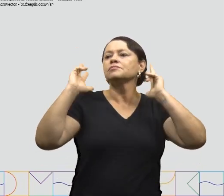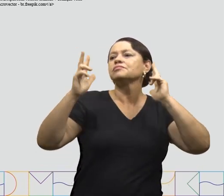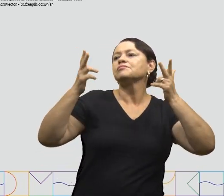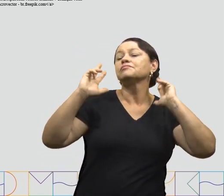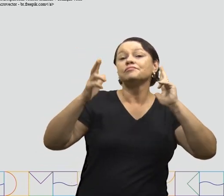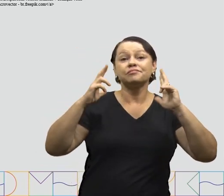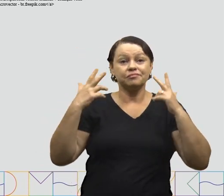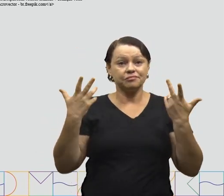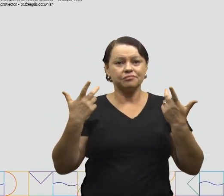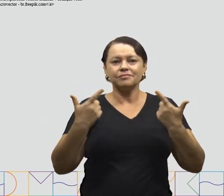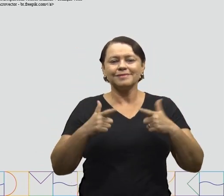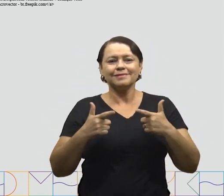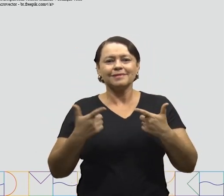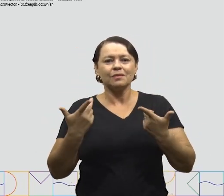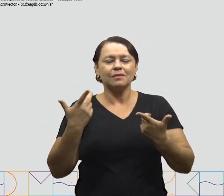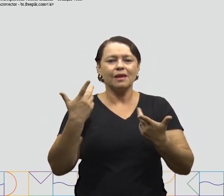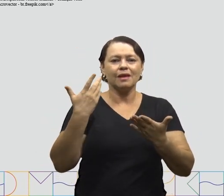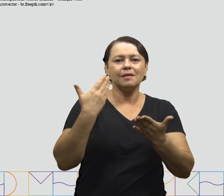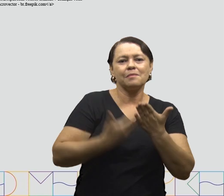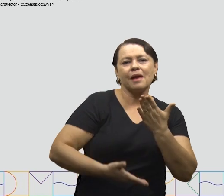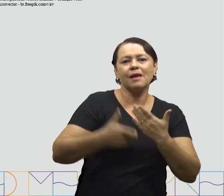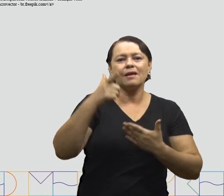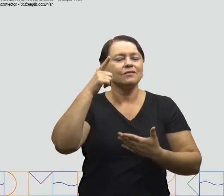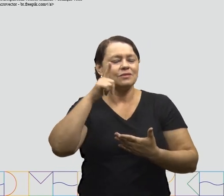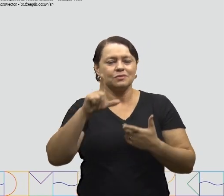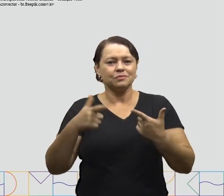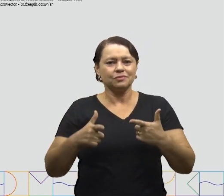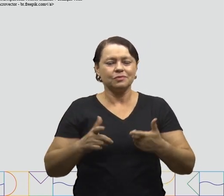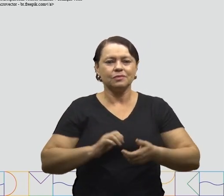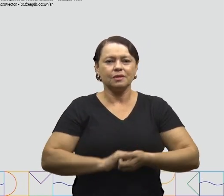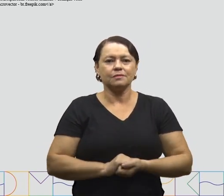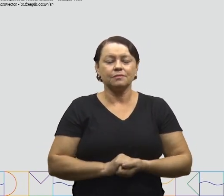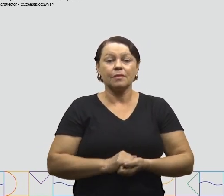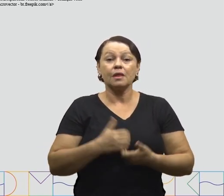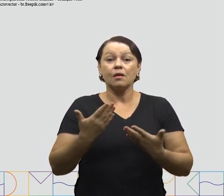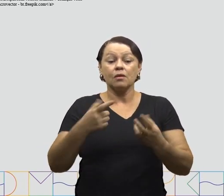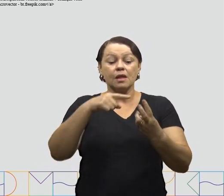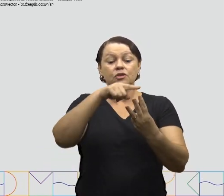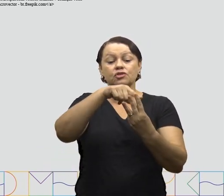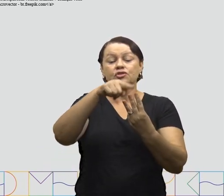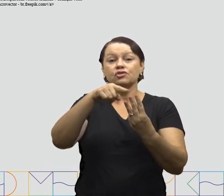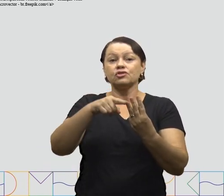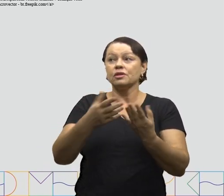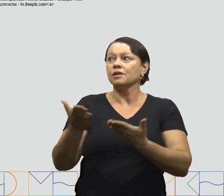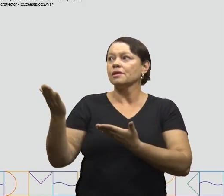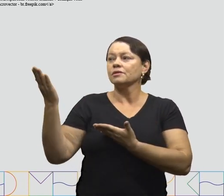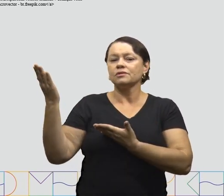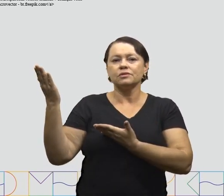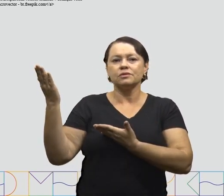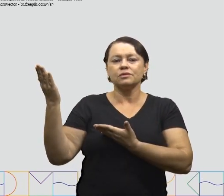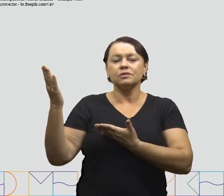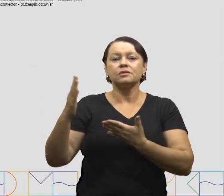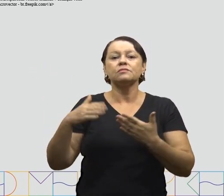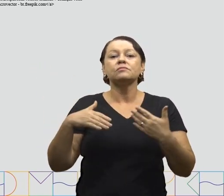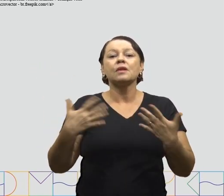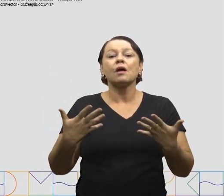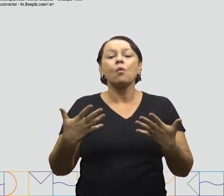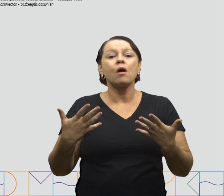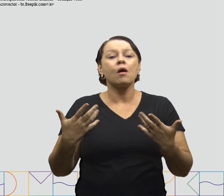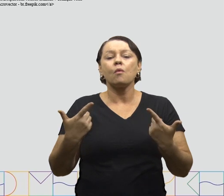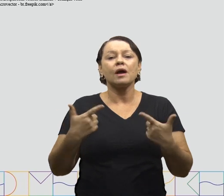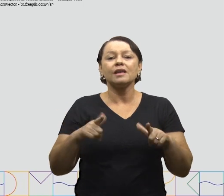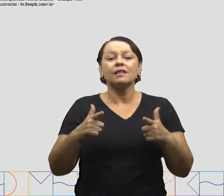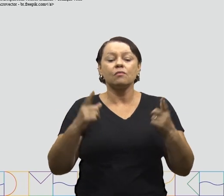divertir, sem a função de vencedor e perdedor. Qual dessas imagens abaixo